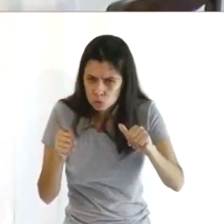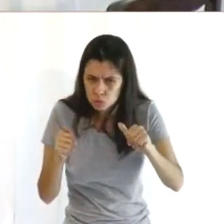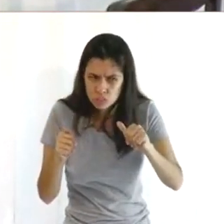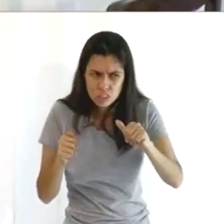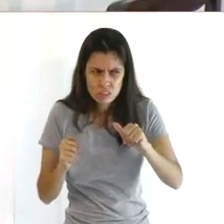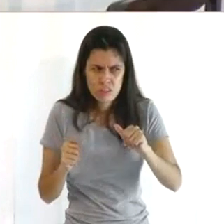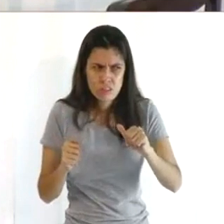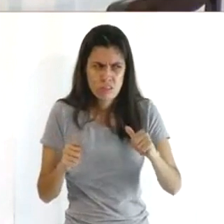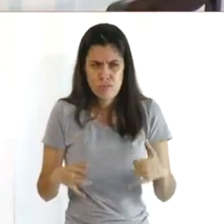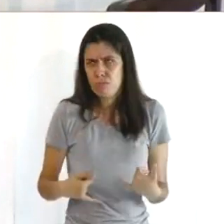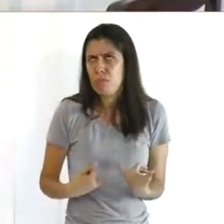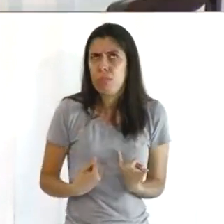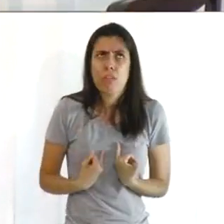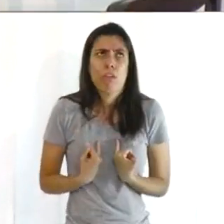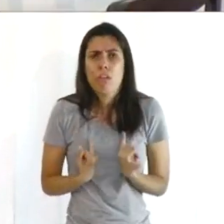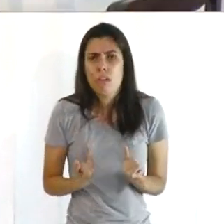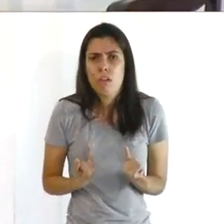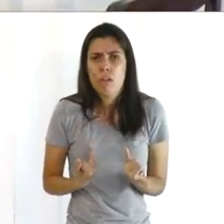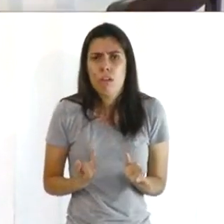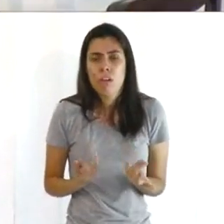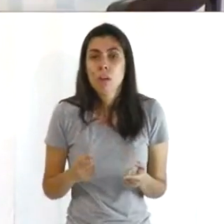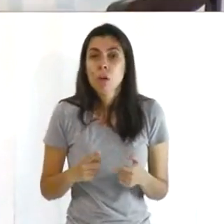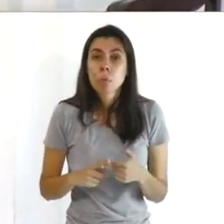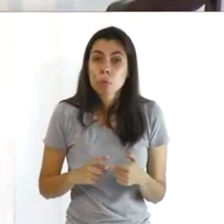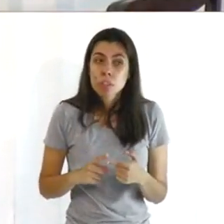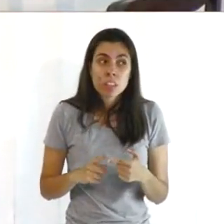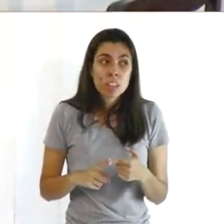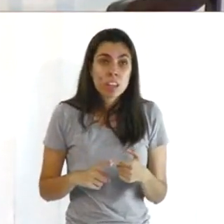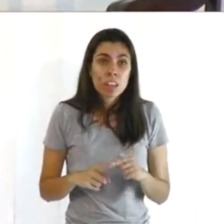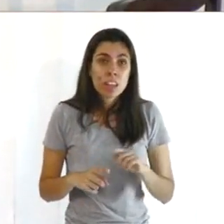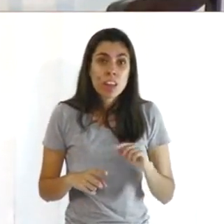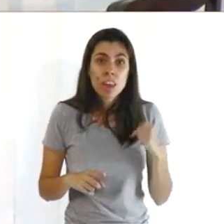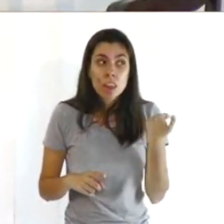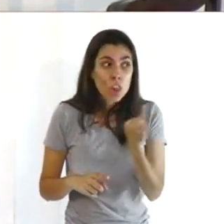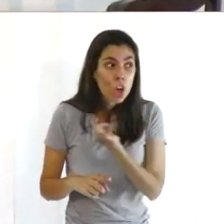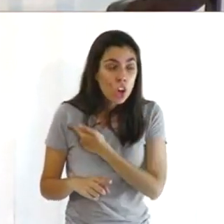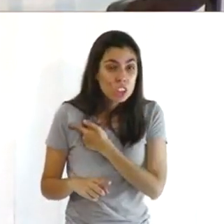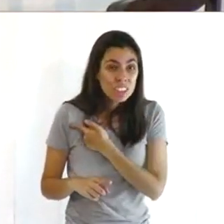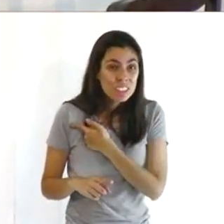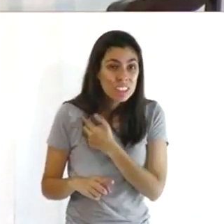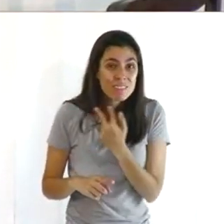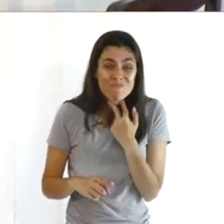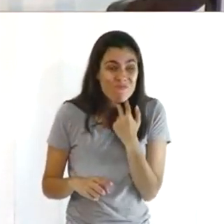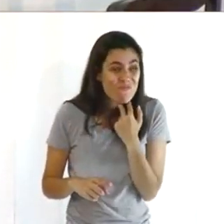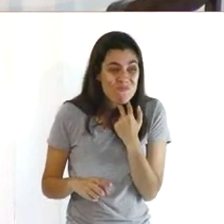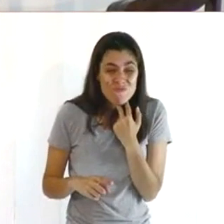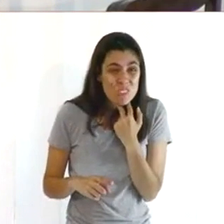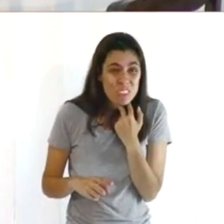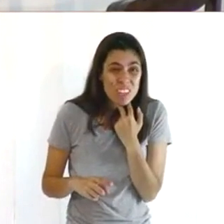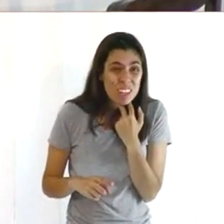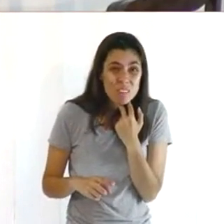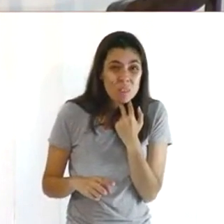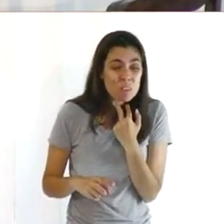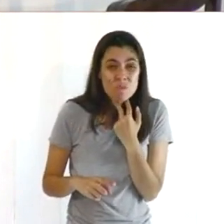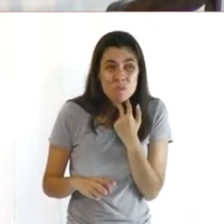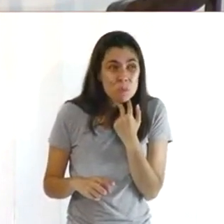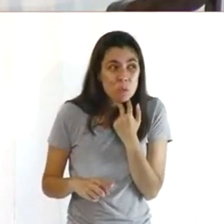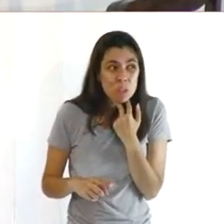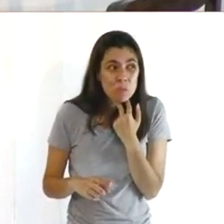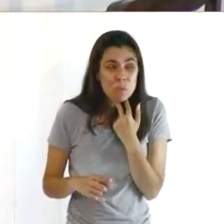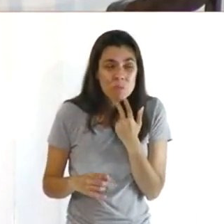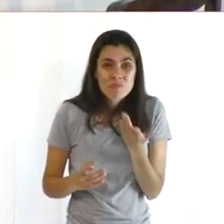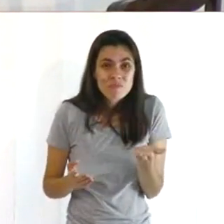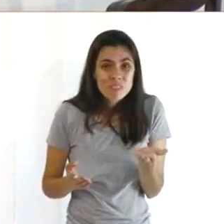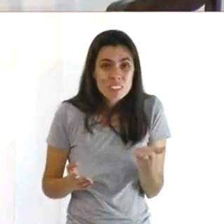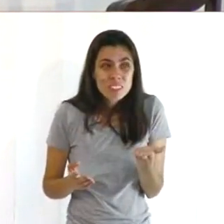alguma coisa? Mas eu quero que você olhe com uma outra perspectiva. Homens que têm intimidade com Deus, Homens que